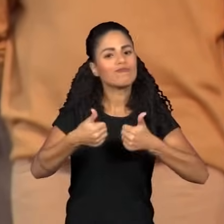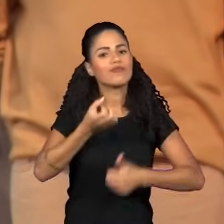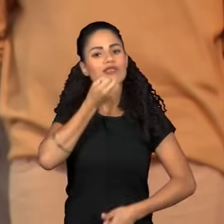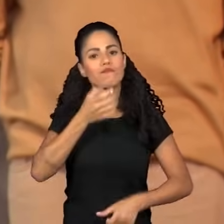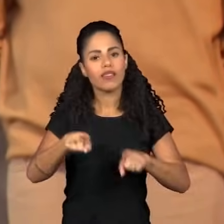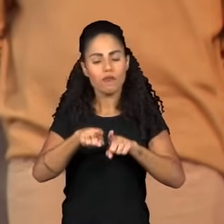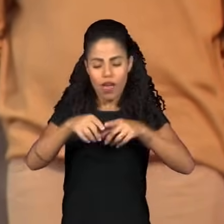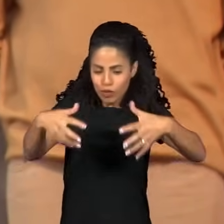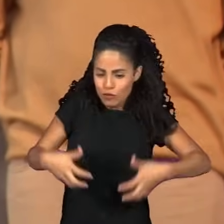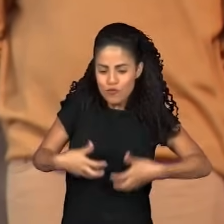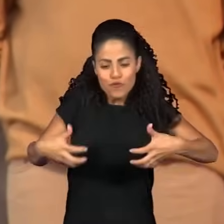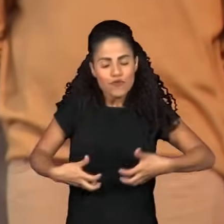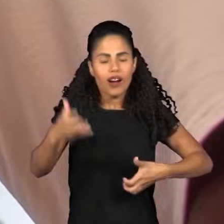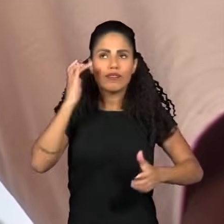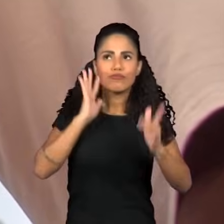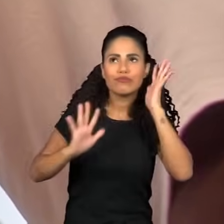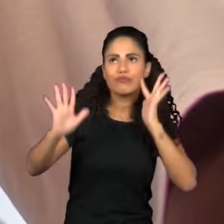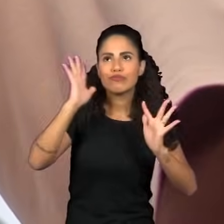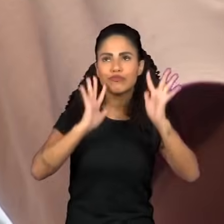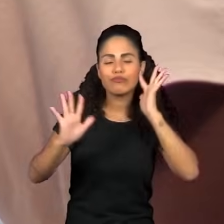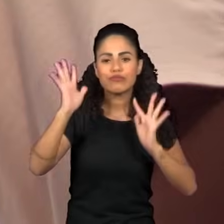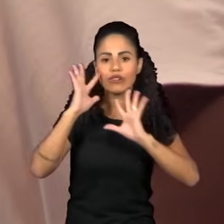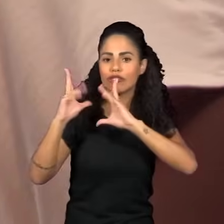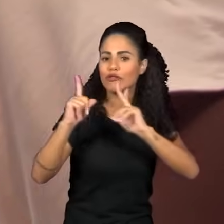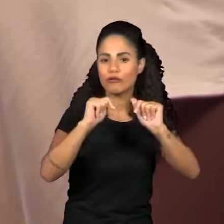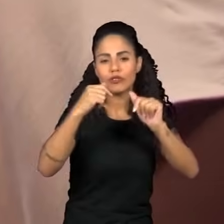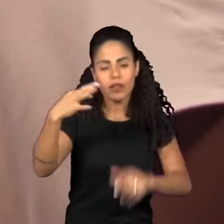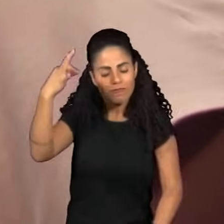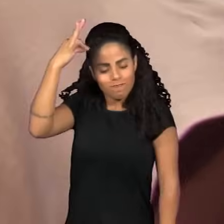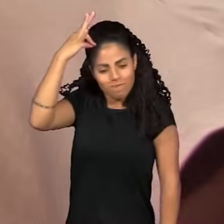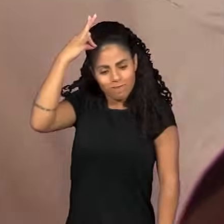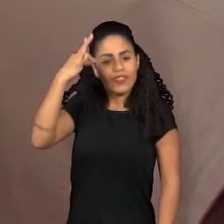a criatividade, a intuição e a espiritualidade.